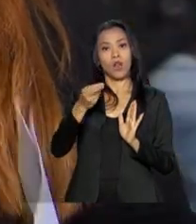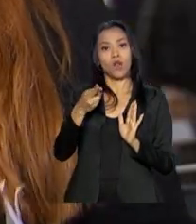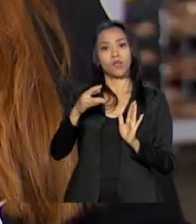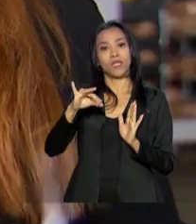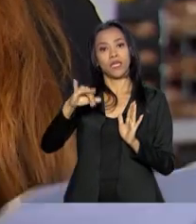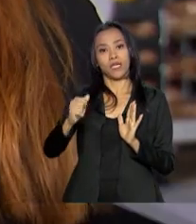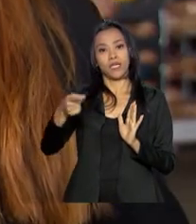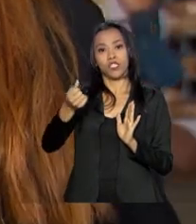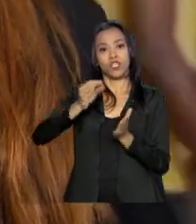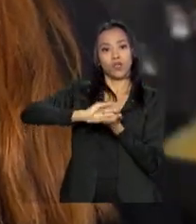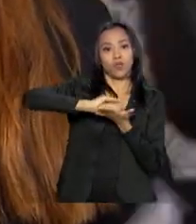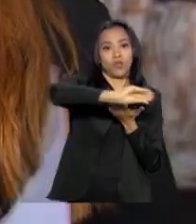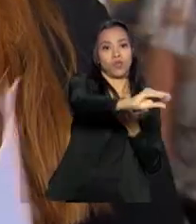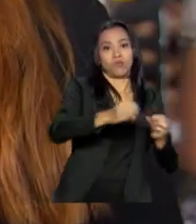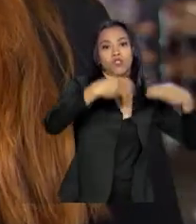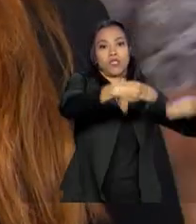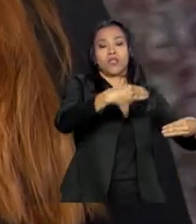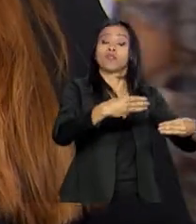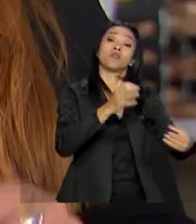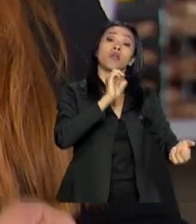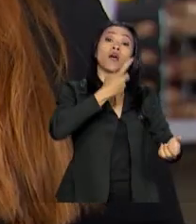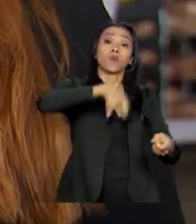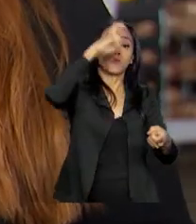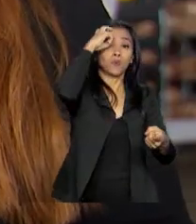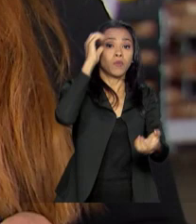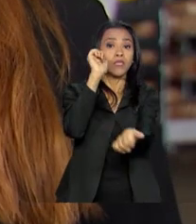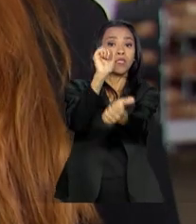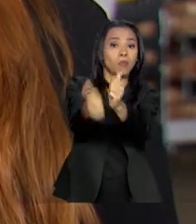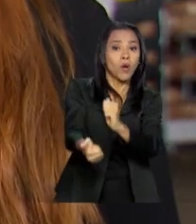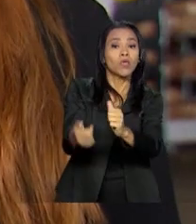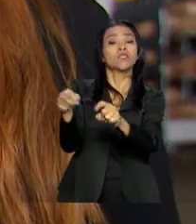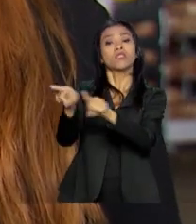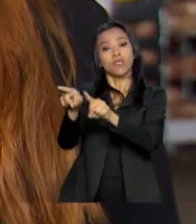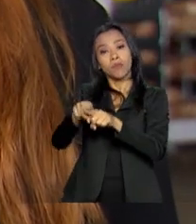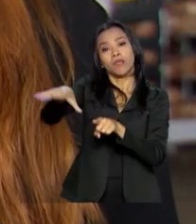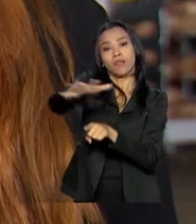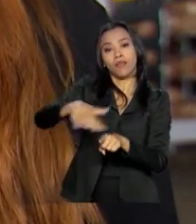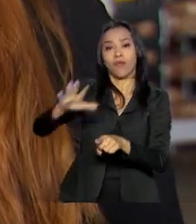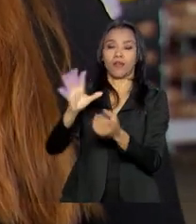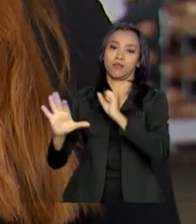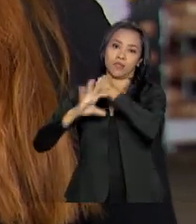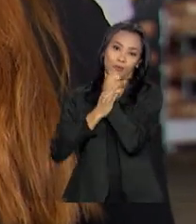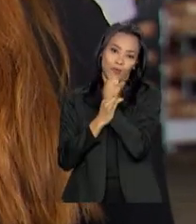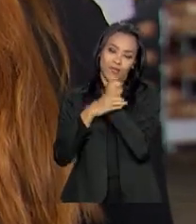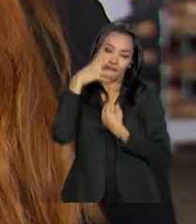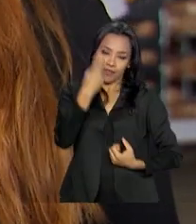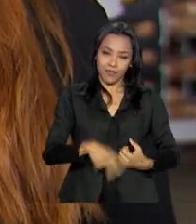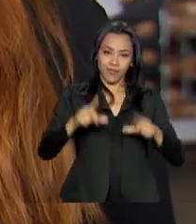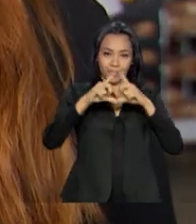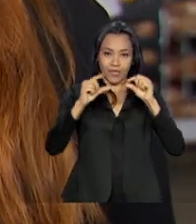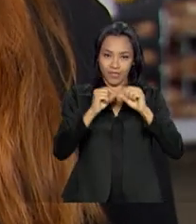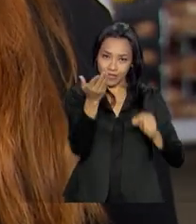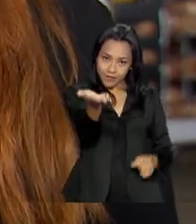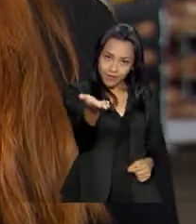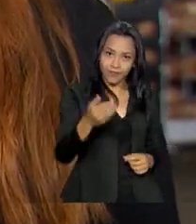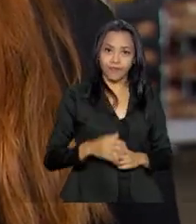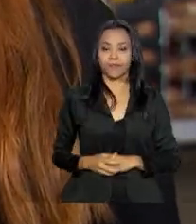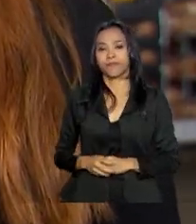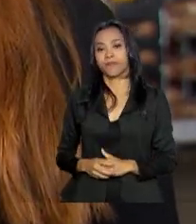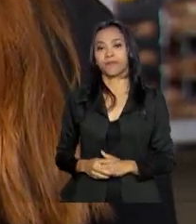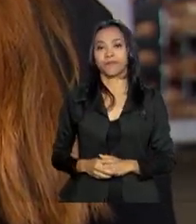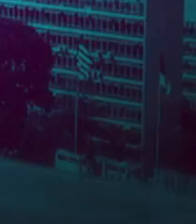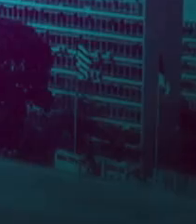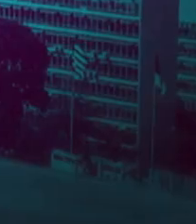os ministérios da Cultura, Esporte e também para a área de segurança pública. De Brasília, Cleide Lopes.